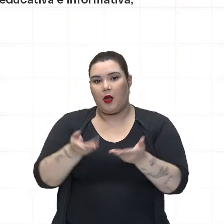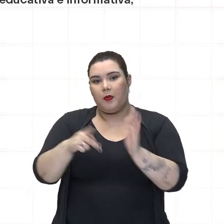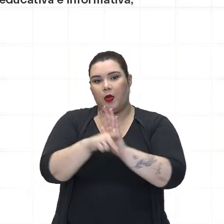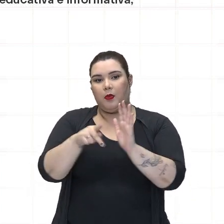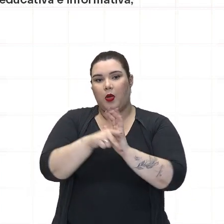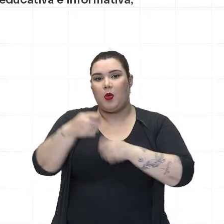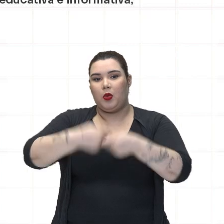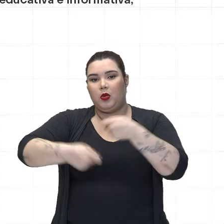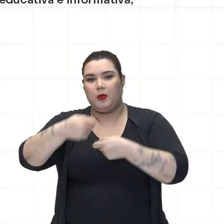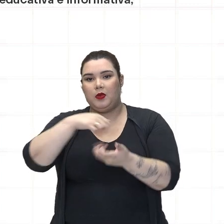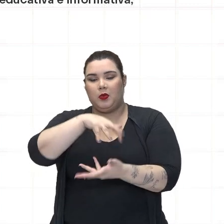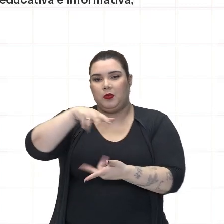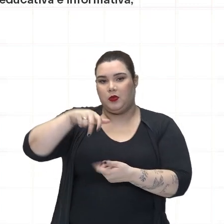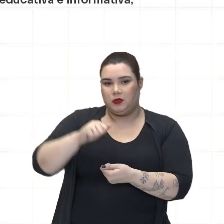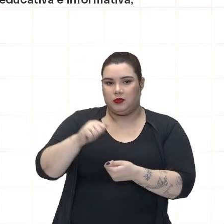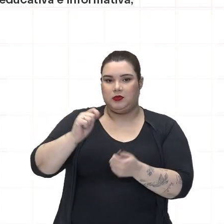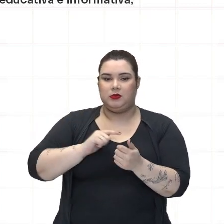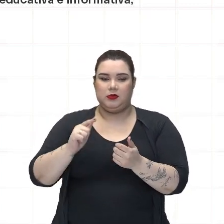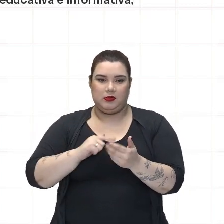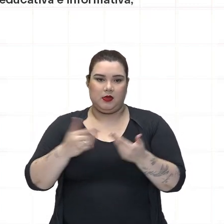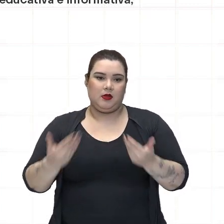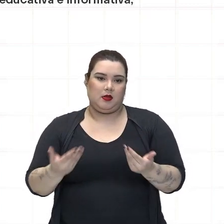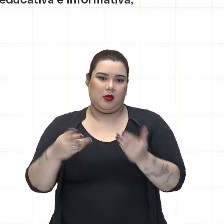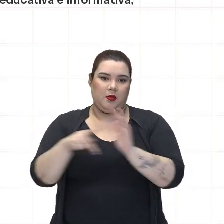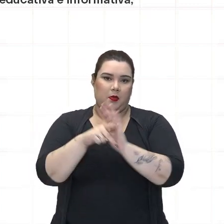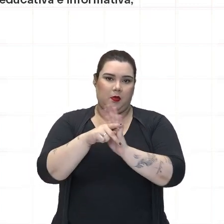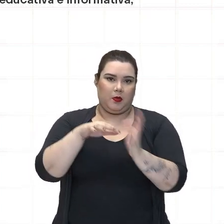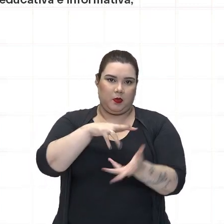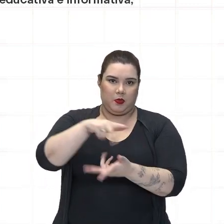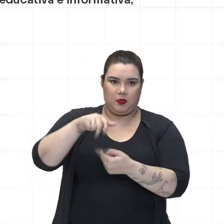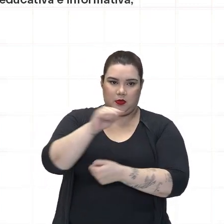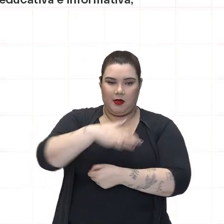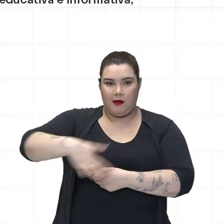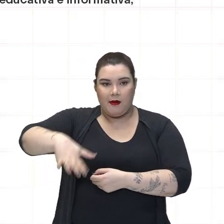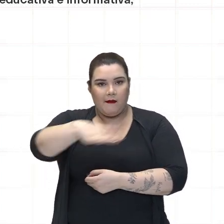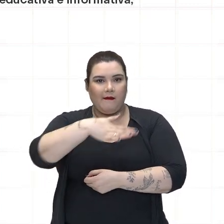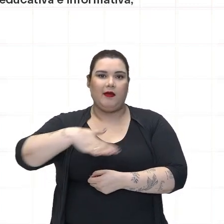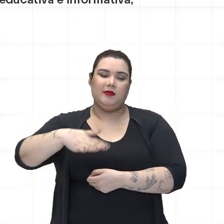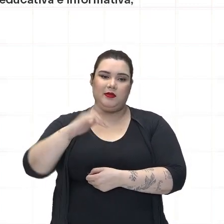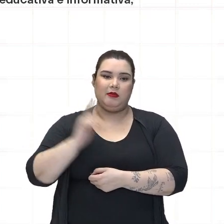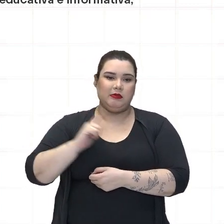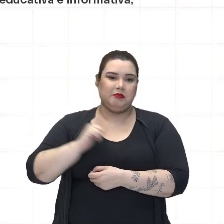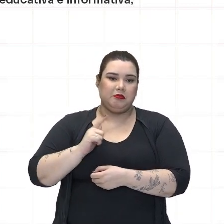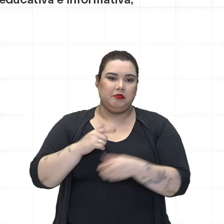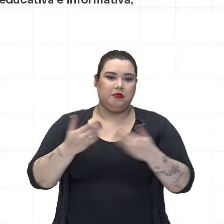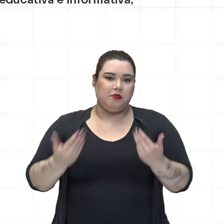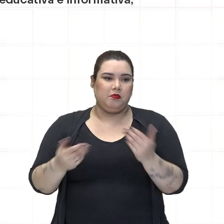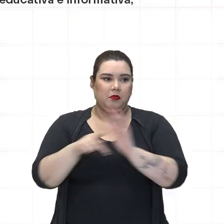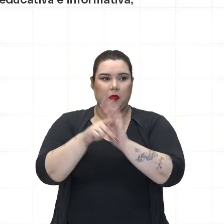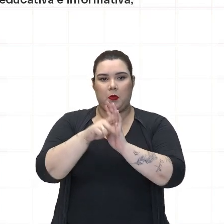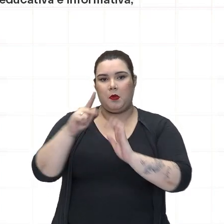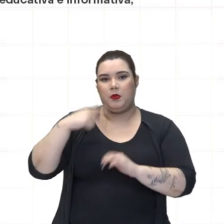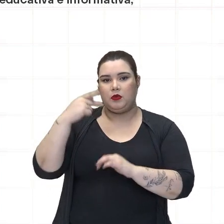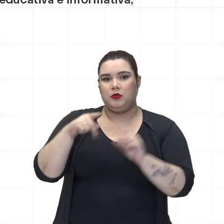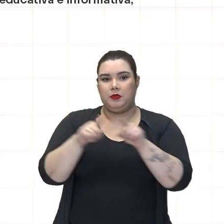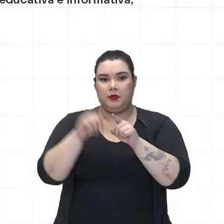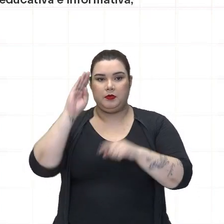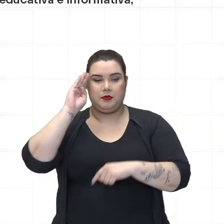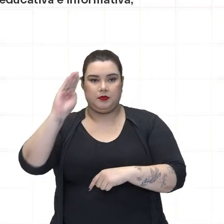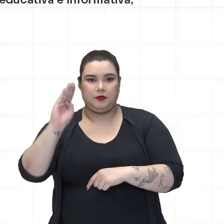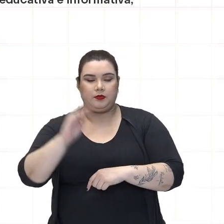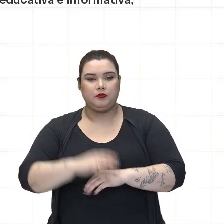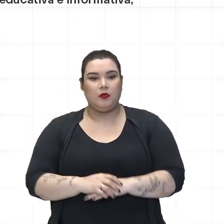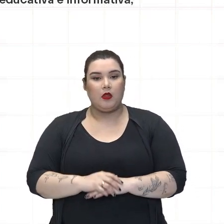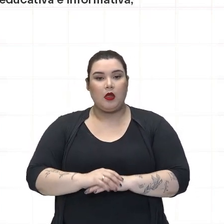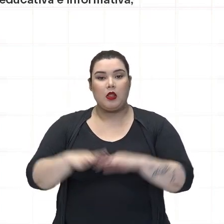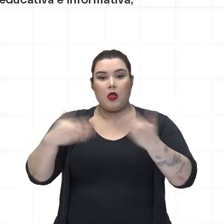mundo, né? Países desenvolvidos e algumas outras nações que têm ali alguma relevância, né? Política, principalmente. E na parte de baixo, o